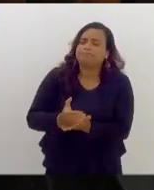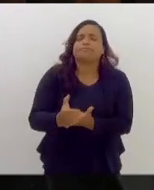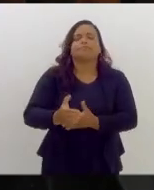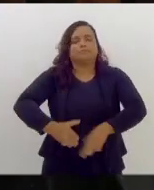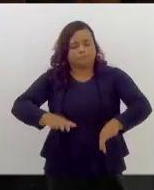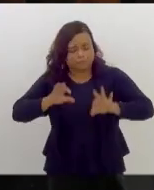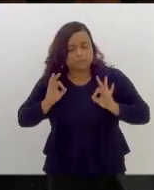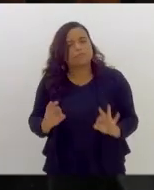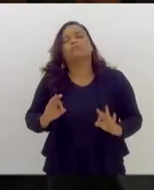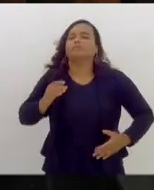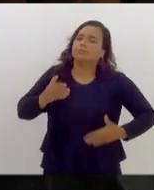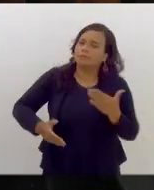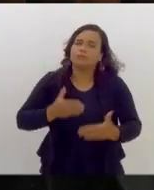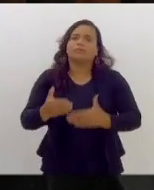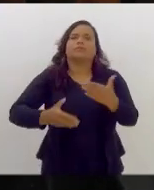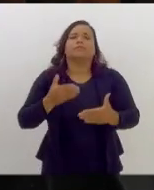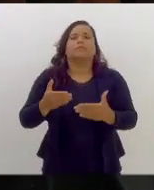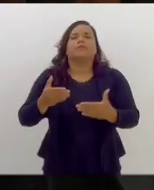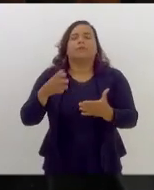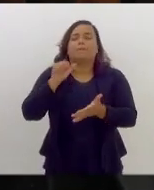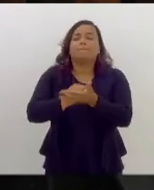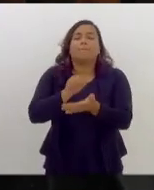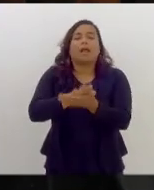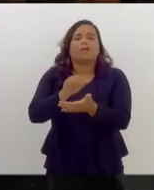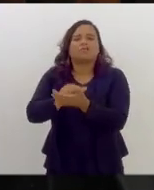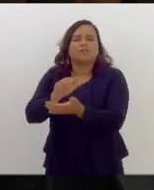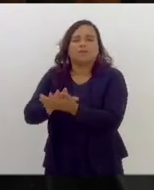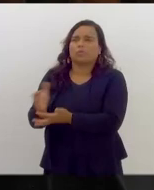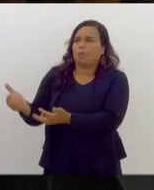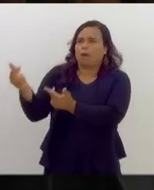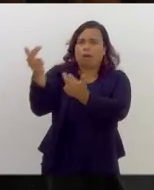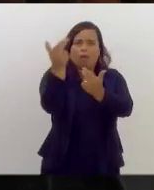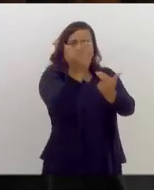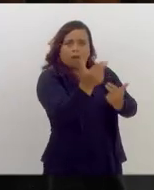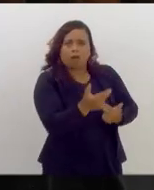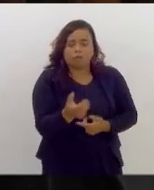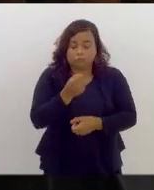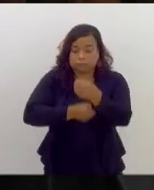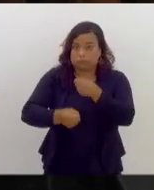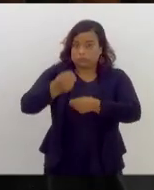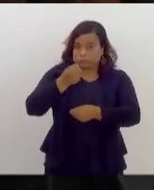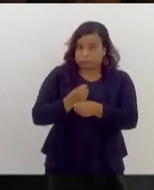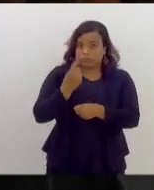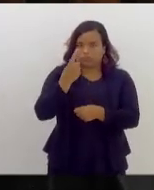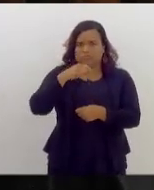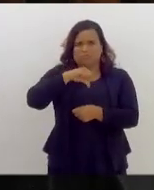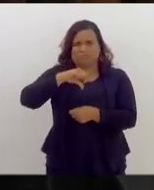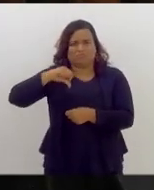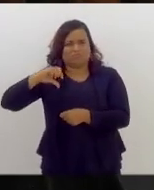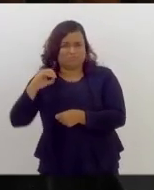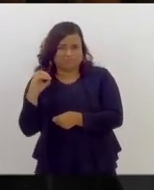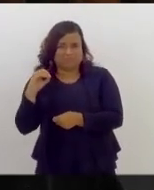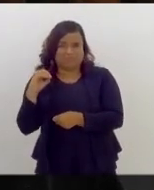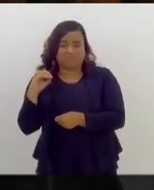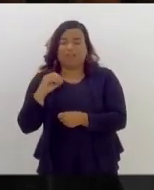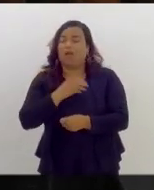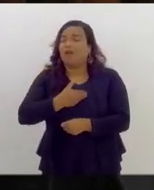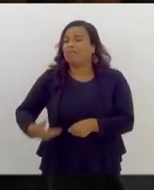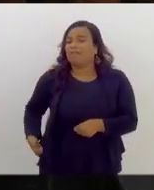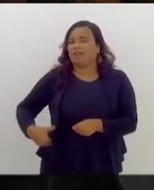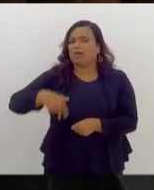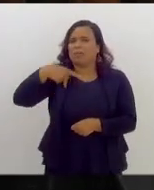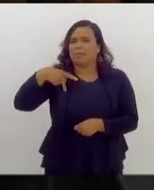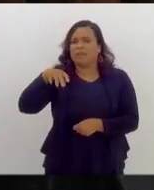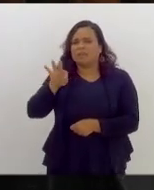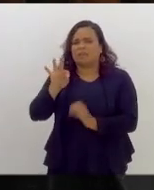o processo de universalização de matrículas no ensino fundamental. Nos anos 90, antes do governo do PT, a gente tem que reconhecer